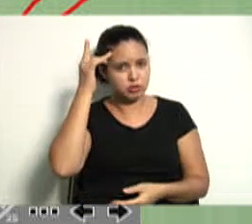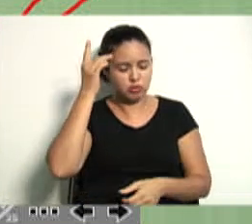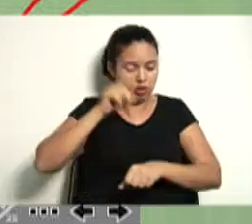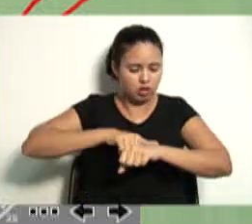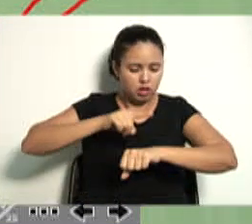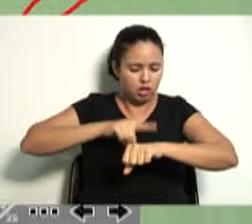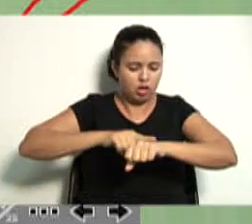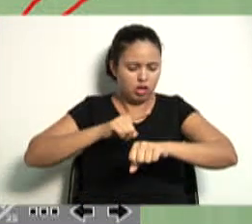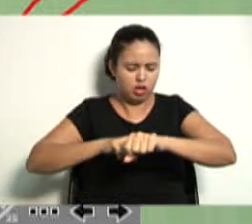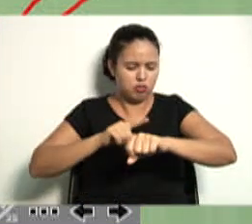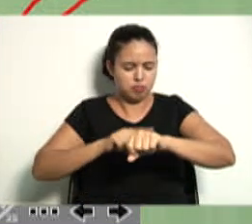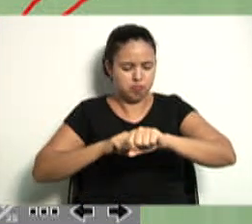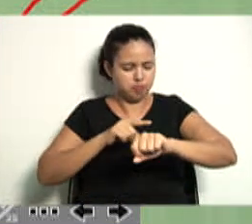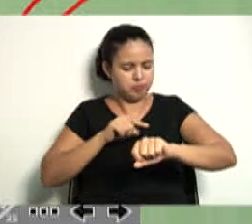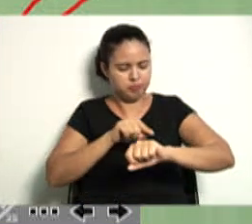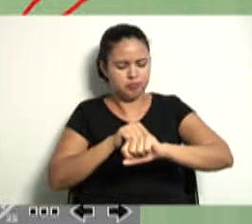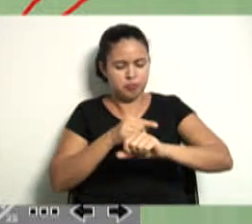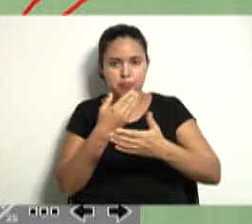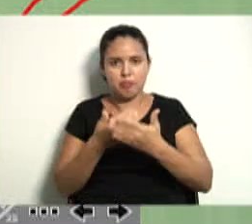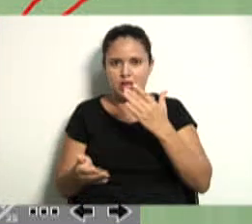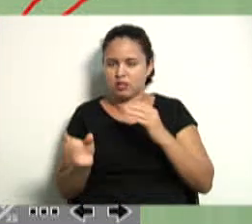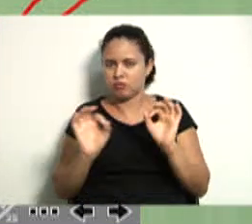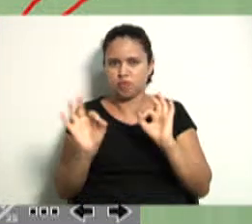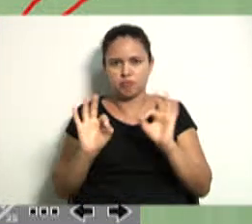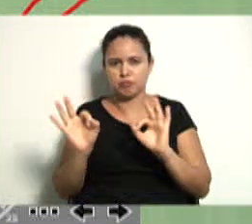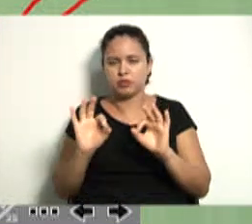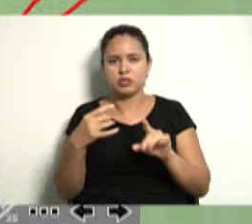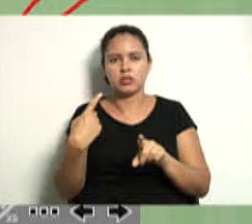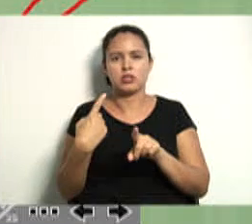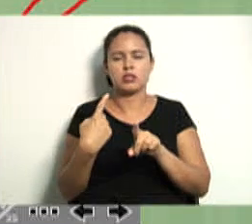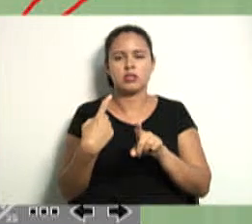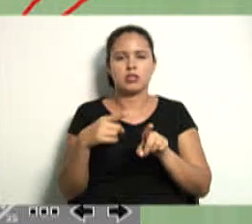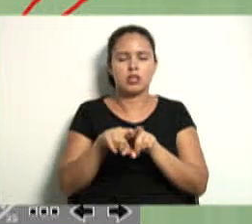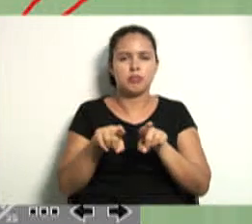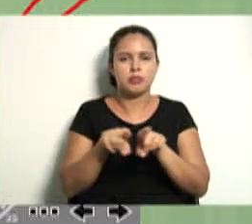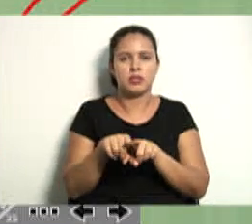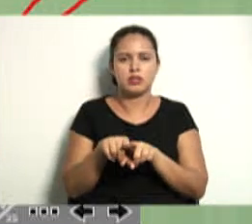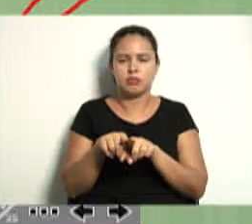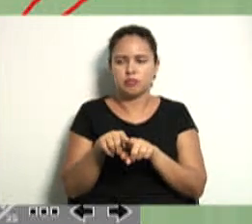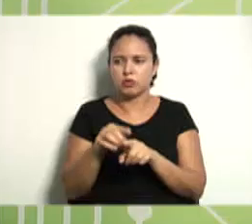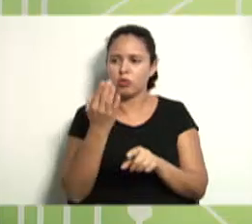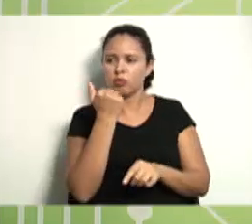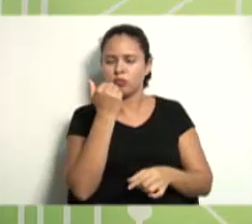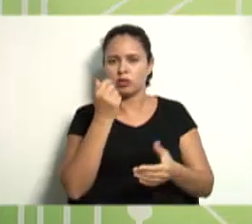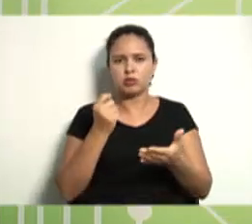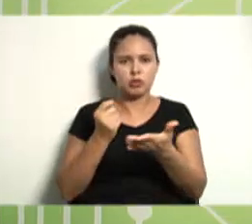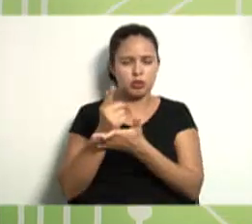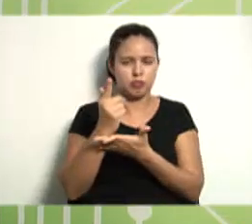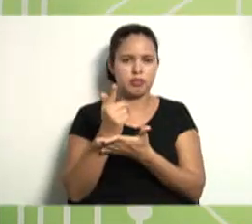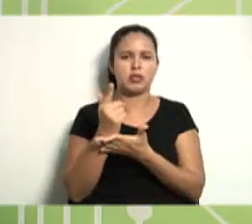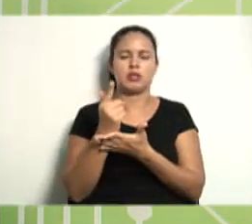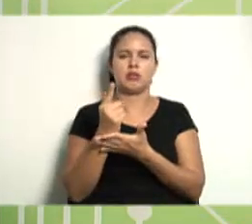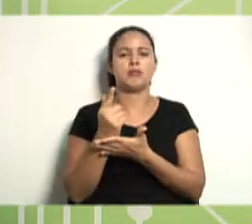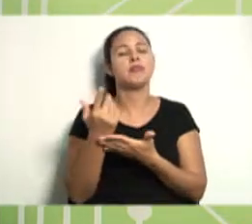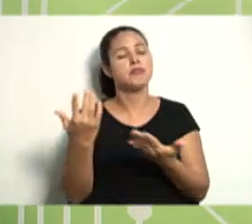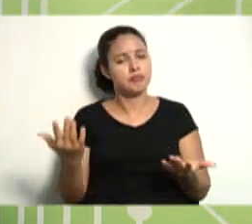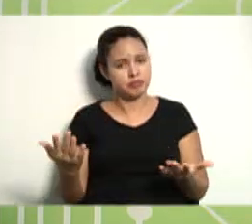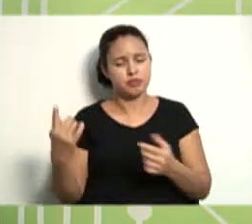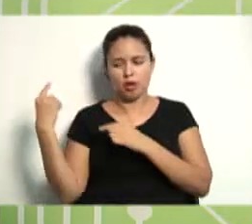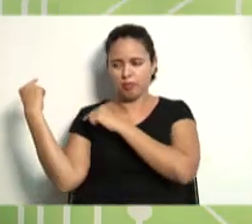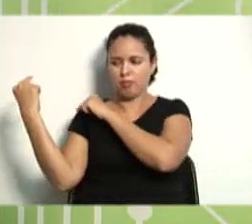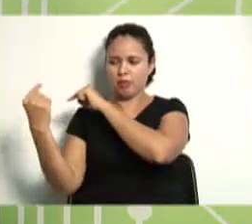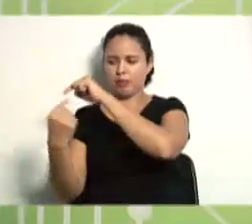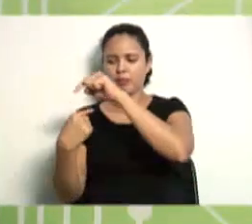supermercado. Então, esse, gente, é um exemplo de como se transformou a ideia de trabalho, né? Hoje,